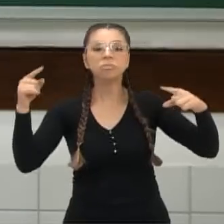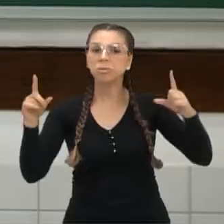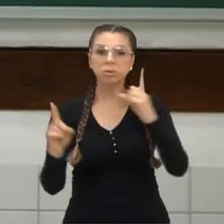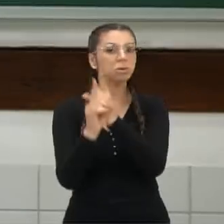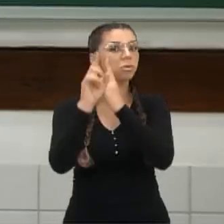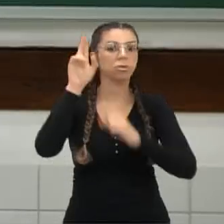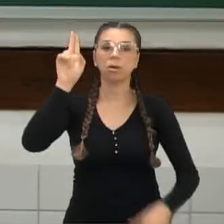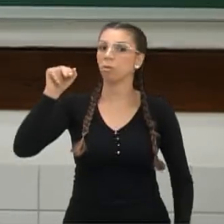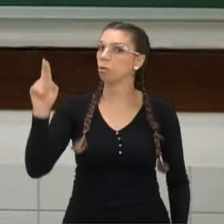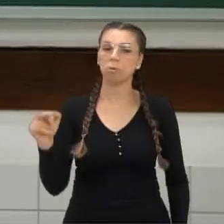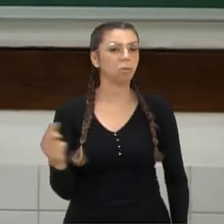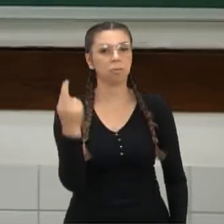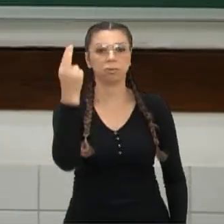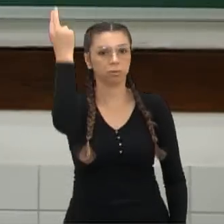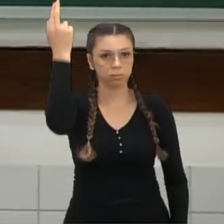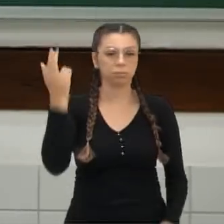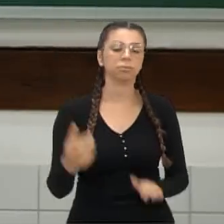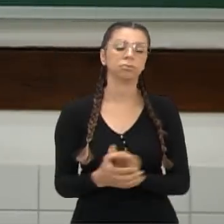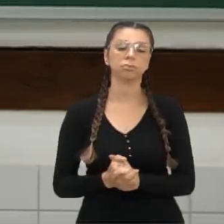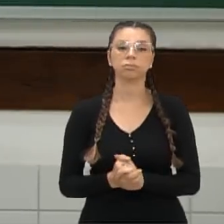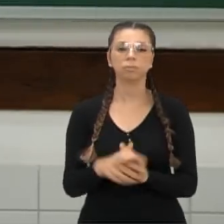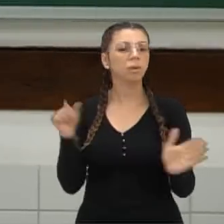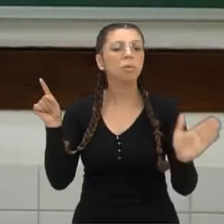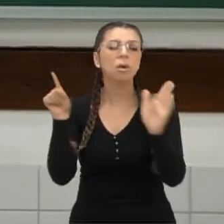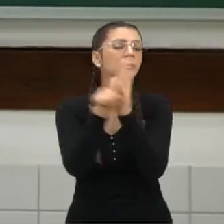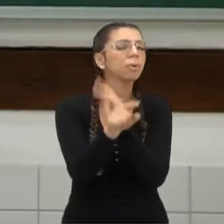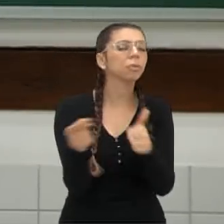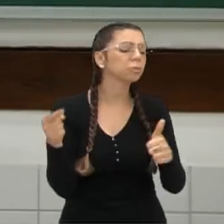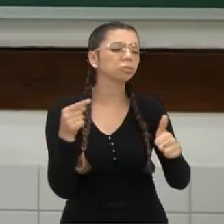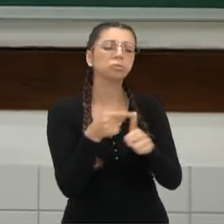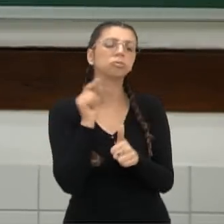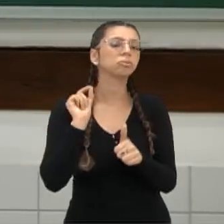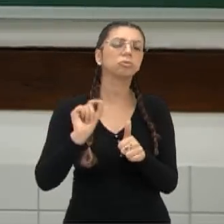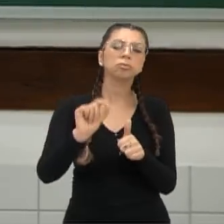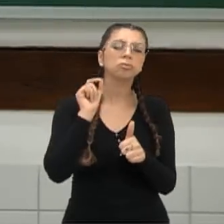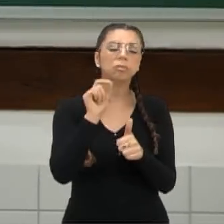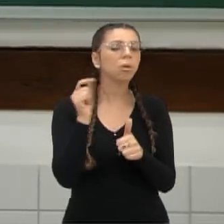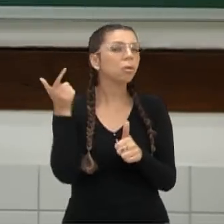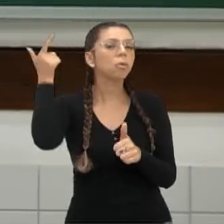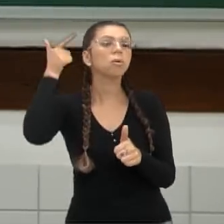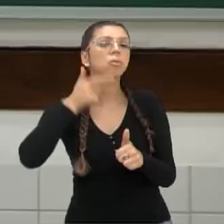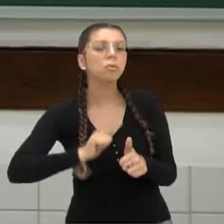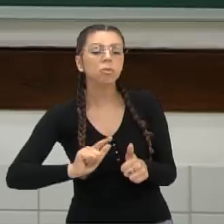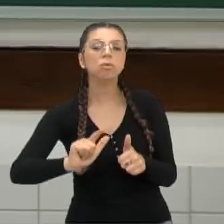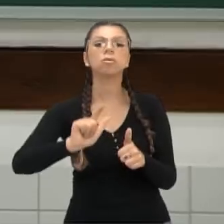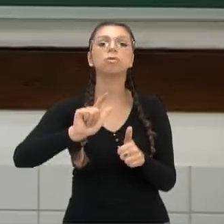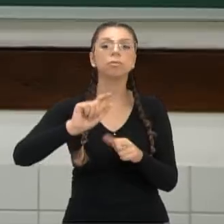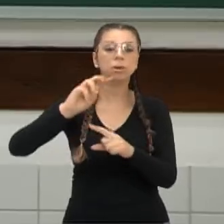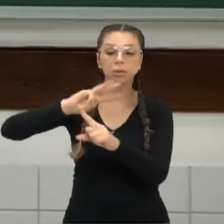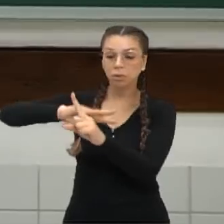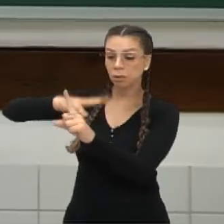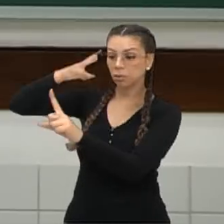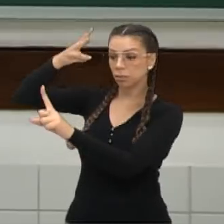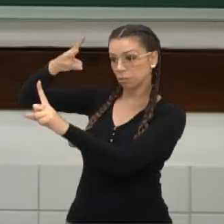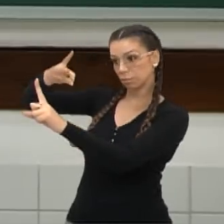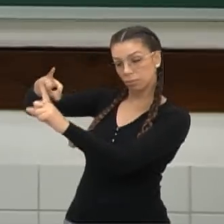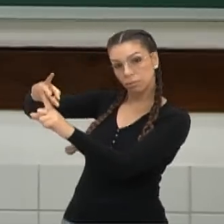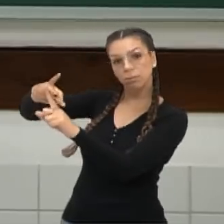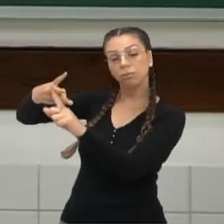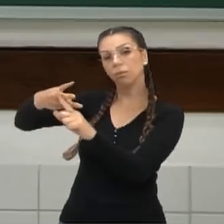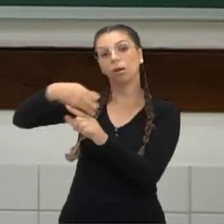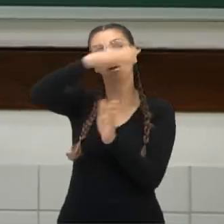vamos à pergunta? O que você faria por primeiro para conseguir triplicar o